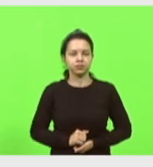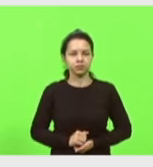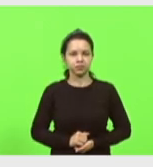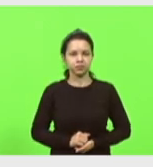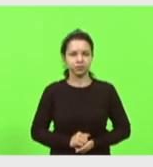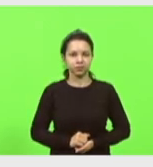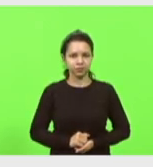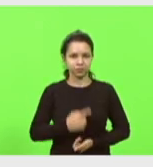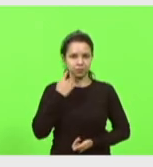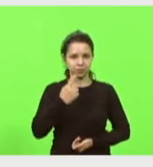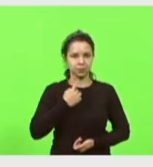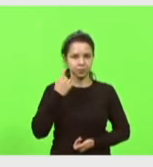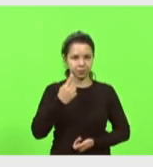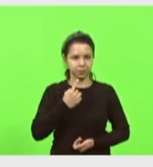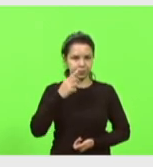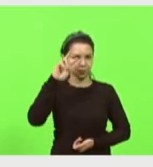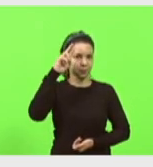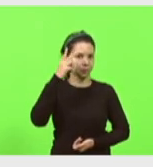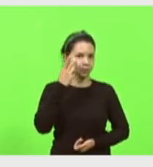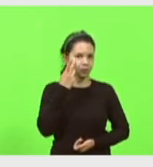Como vota o deputado Milton Albus?